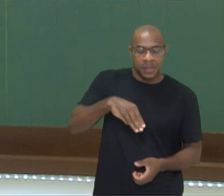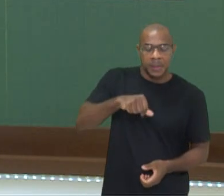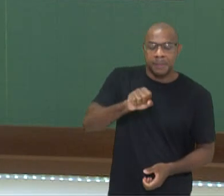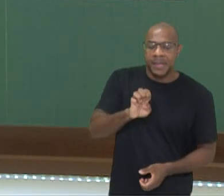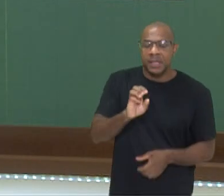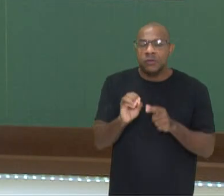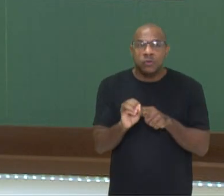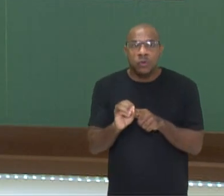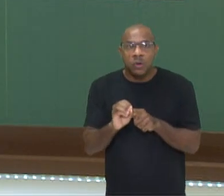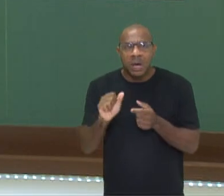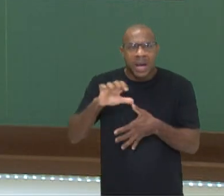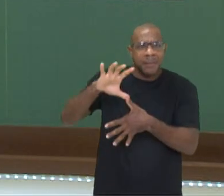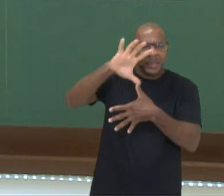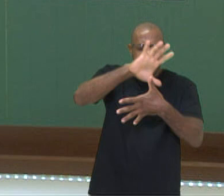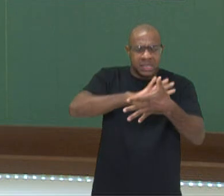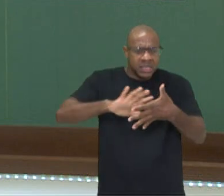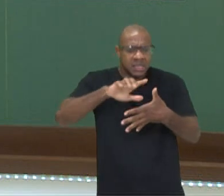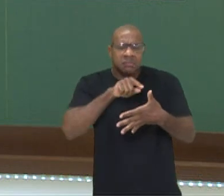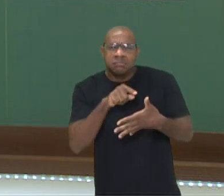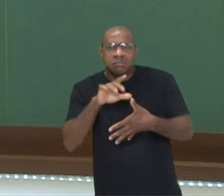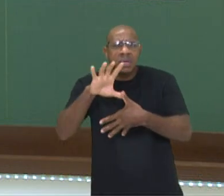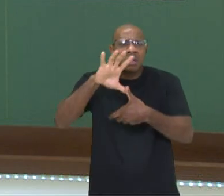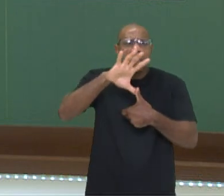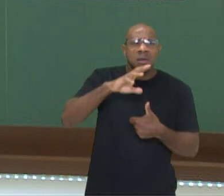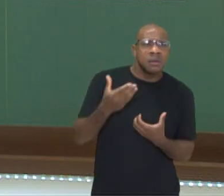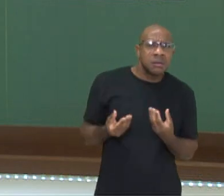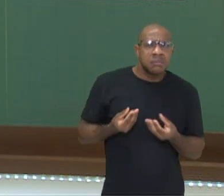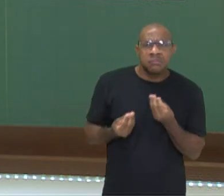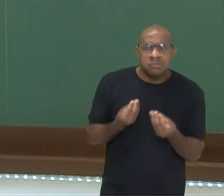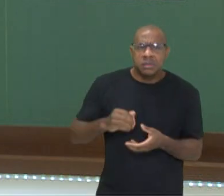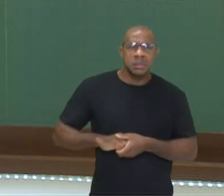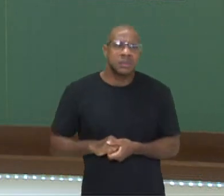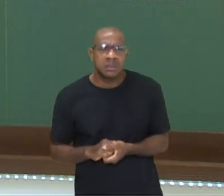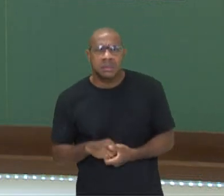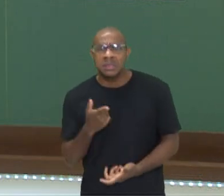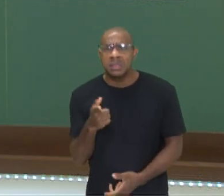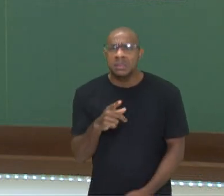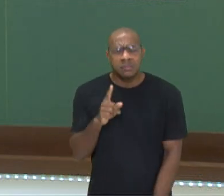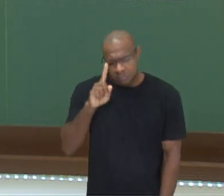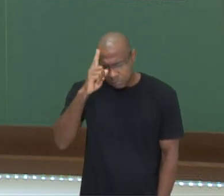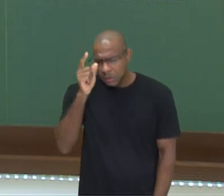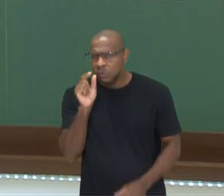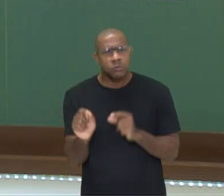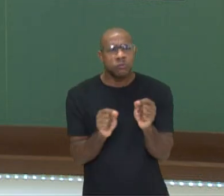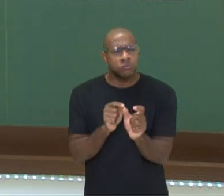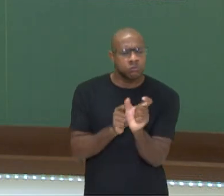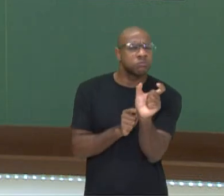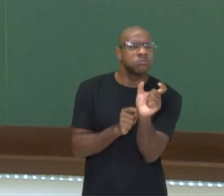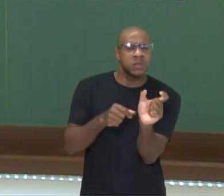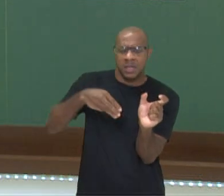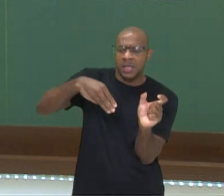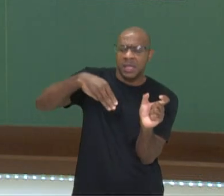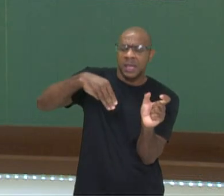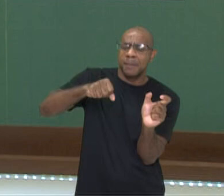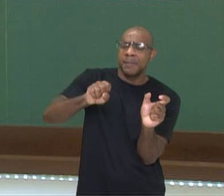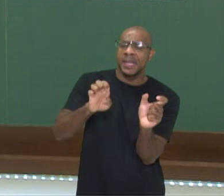Mesoamericanas, professor? Pois é. Lembra da inferência? Se você não tem ideia do que significa